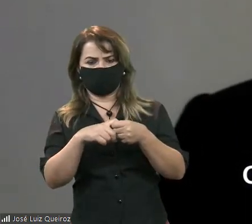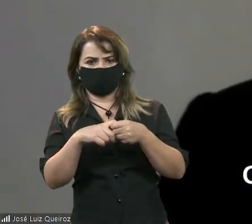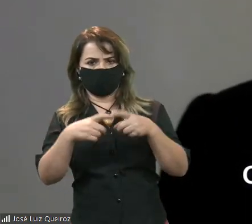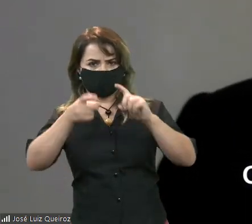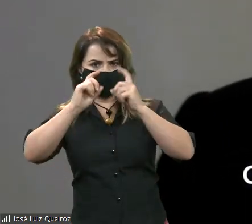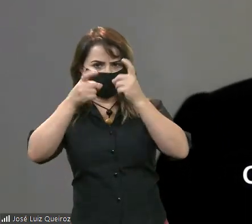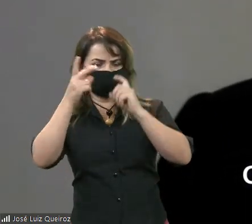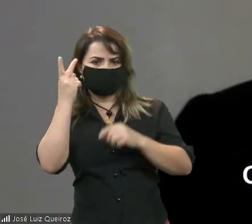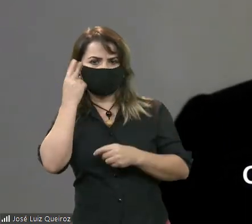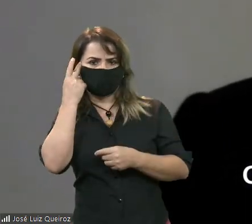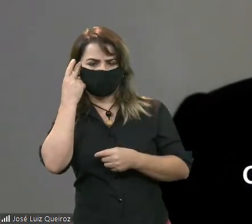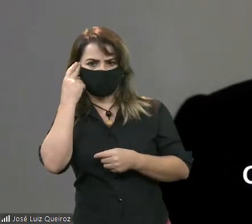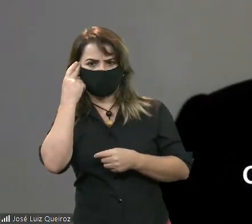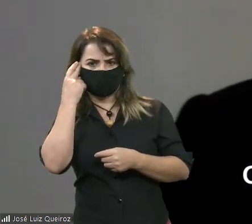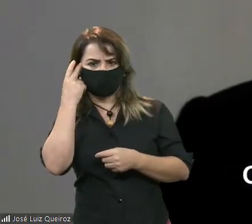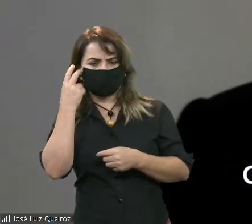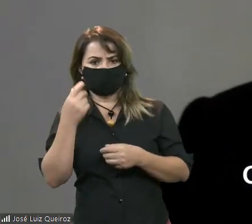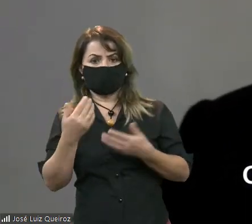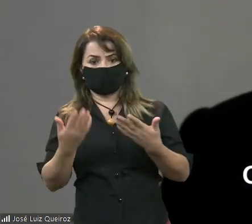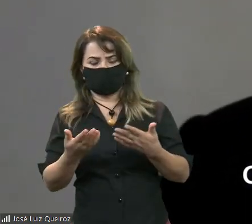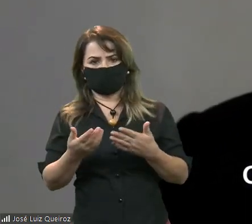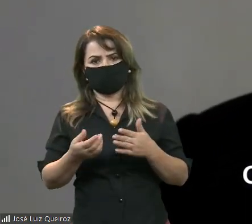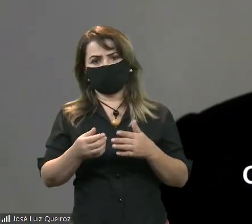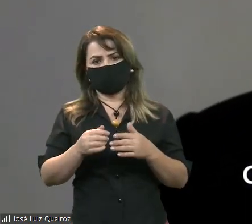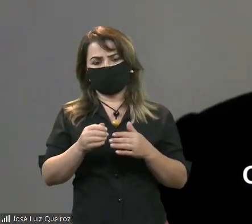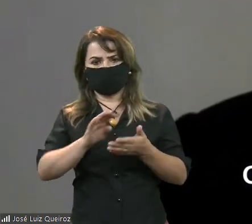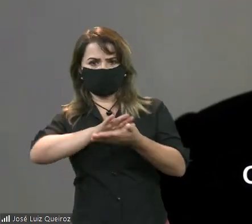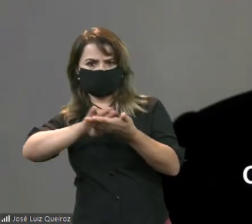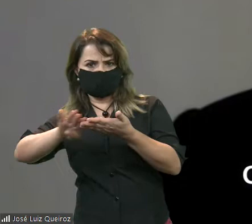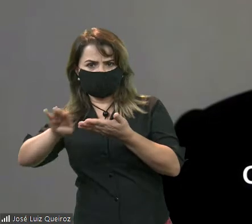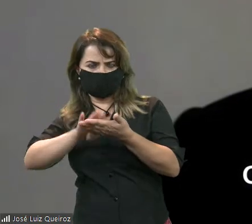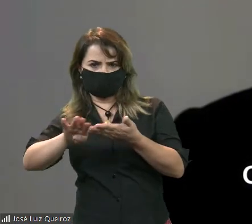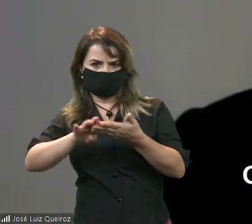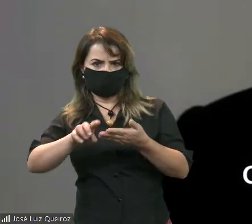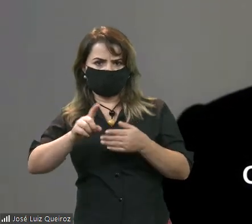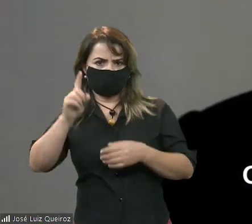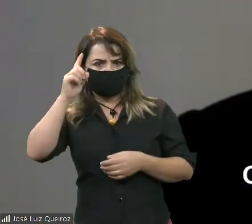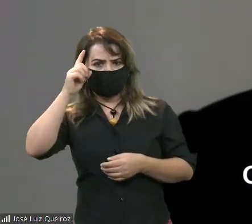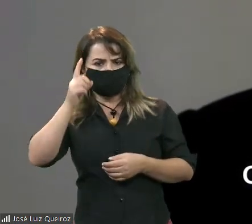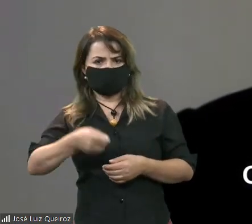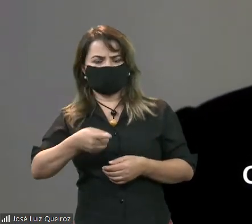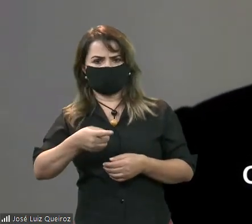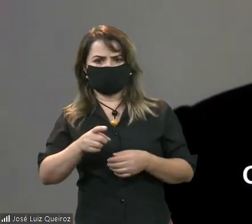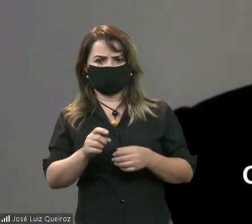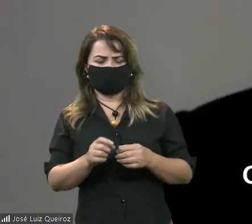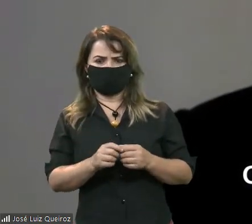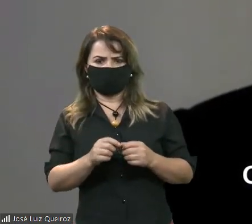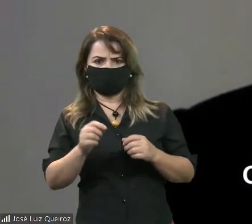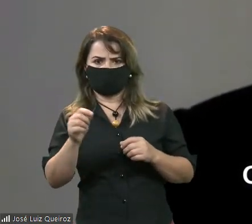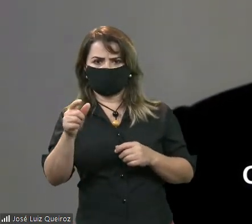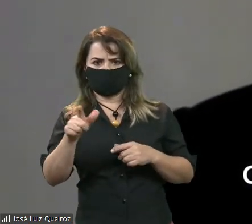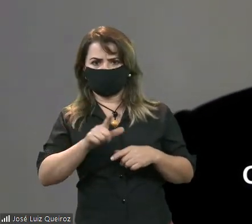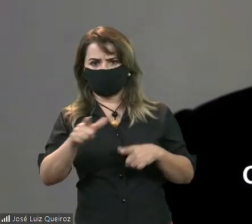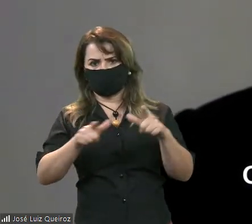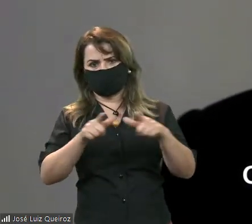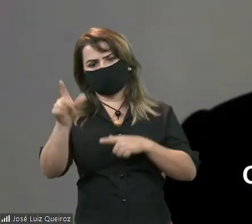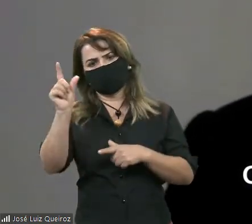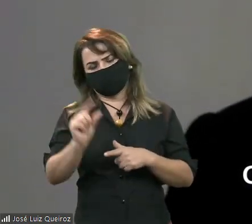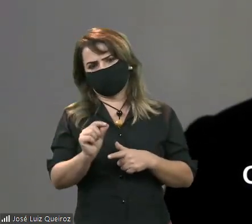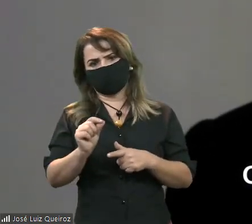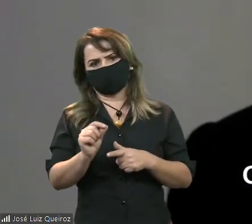parte das indicações, nem os requerimentos e nem o pequeno expediente. Ela ficará, a princípio, somente na ordem do